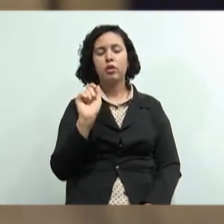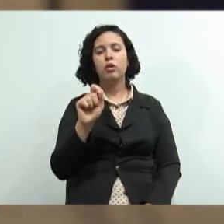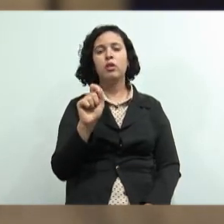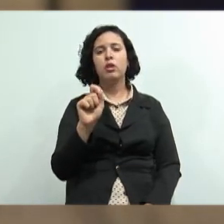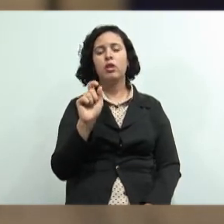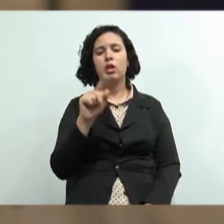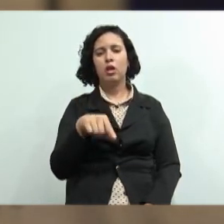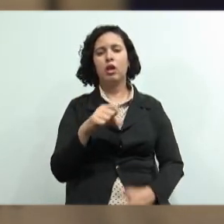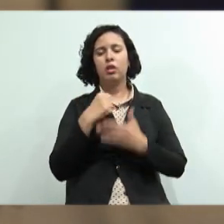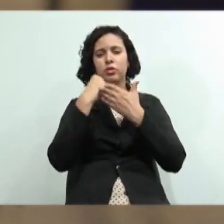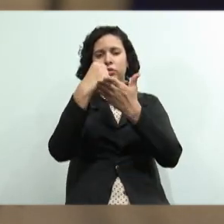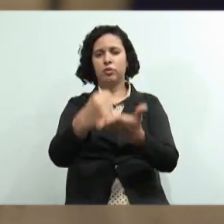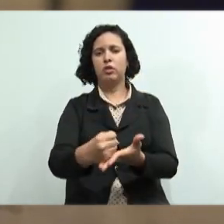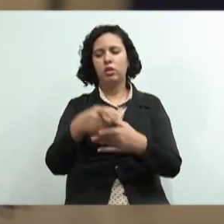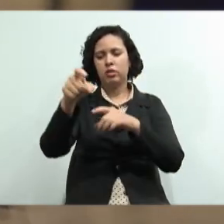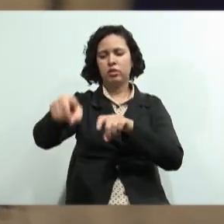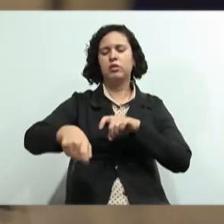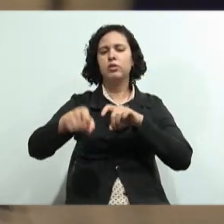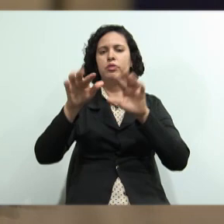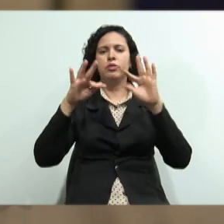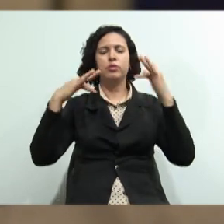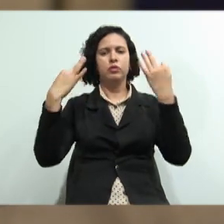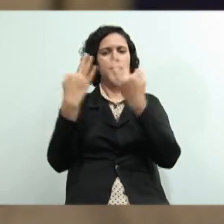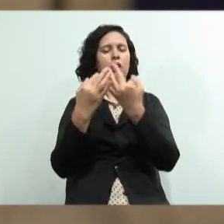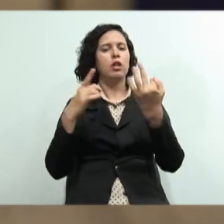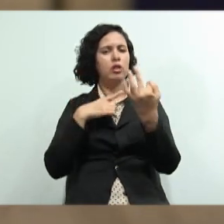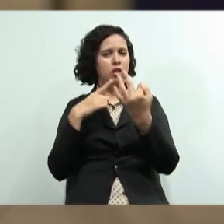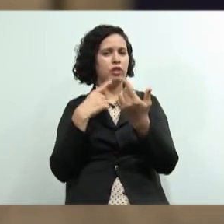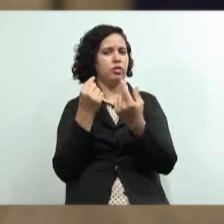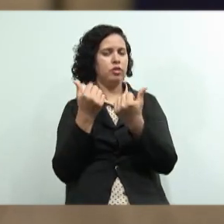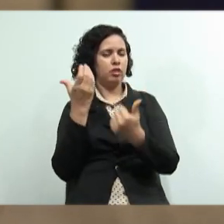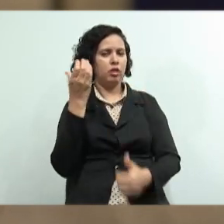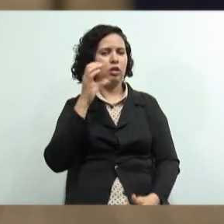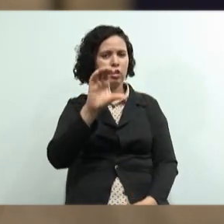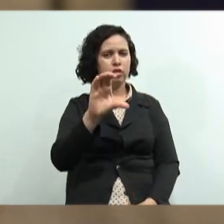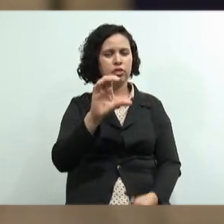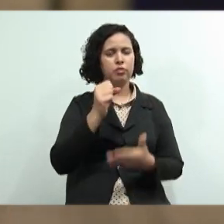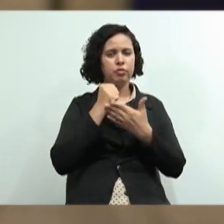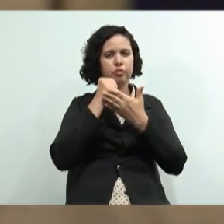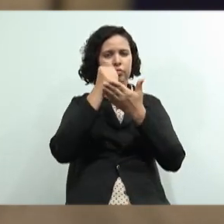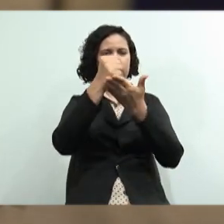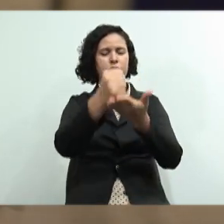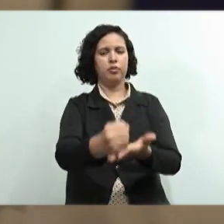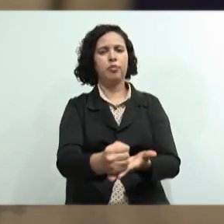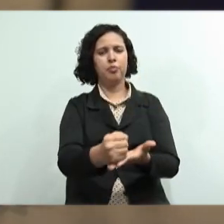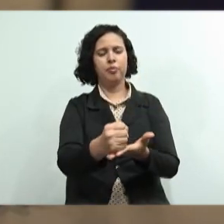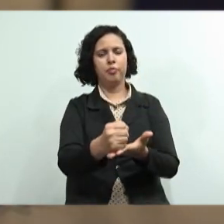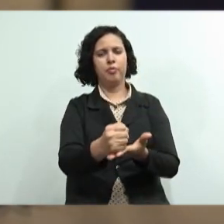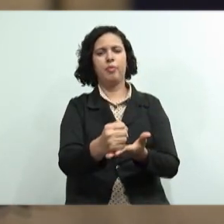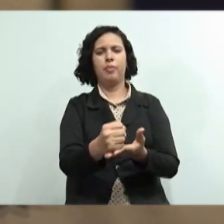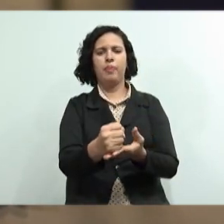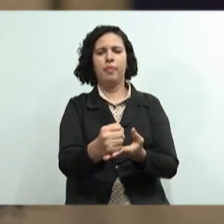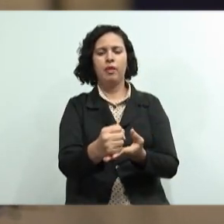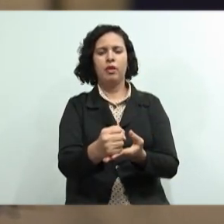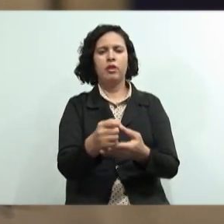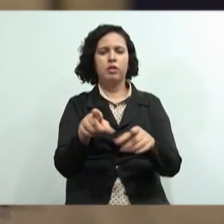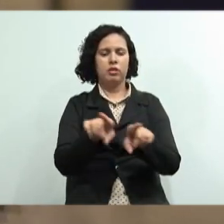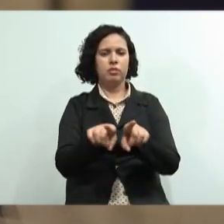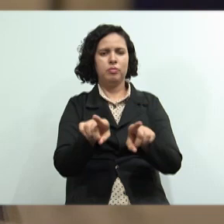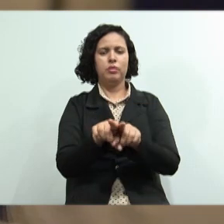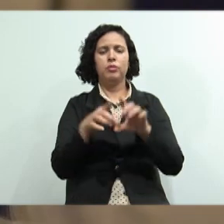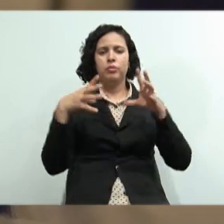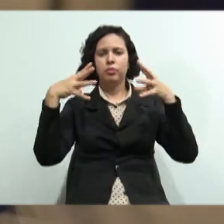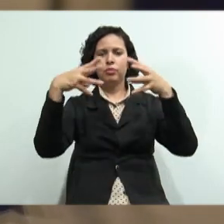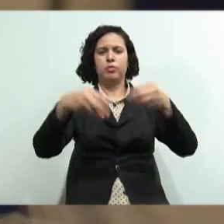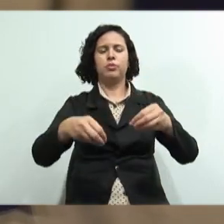programa existem várias linhas de crédito, né? Que dentro dessas linhas de crédito está inserido toda